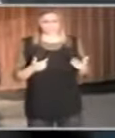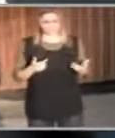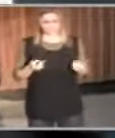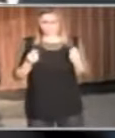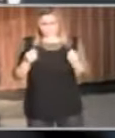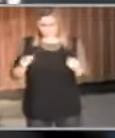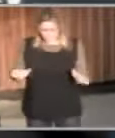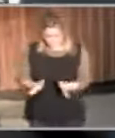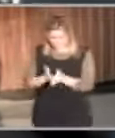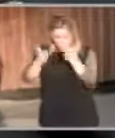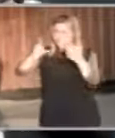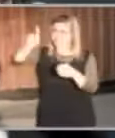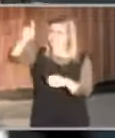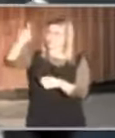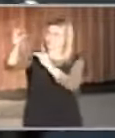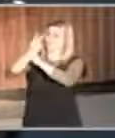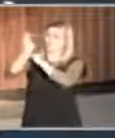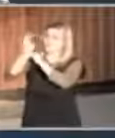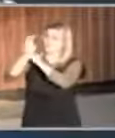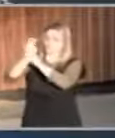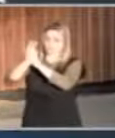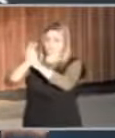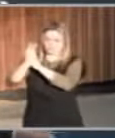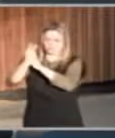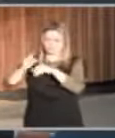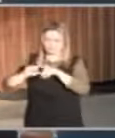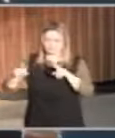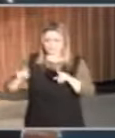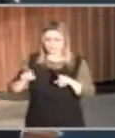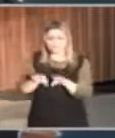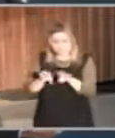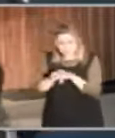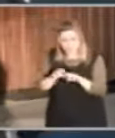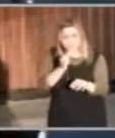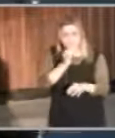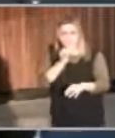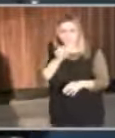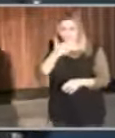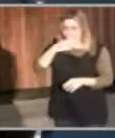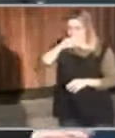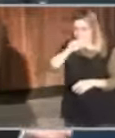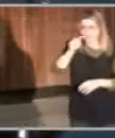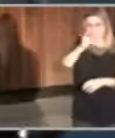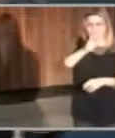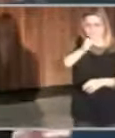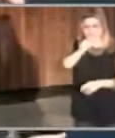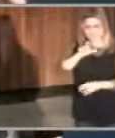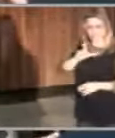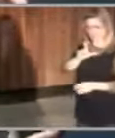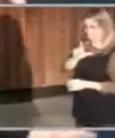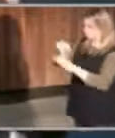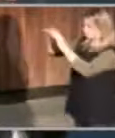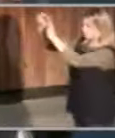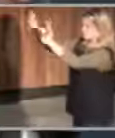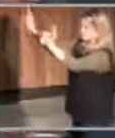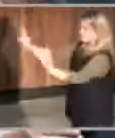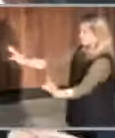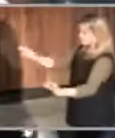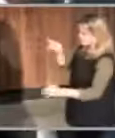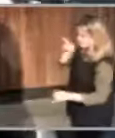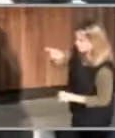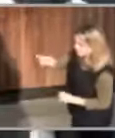aquela geração que via os seus pais se ajoelharem na porta da tenda de cada